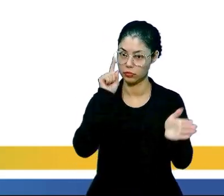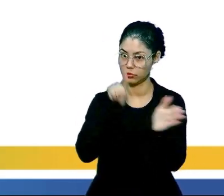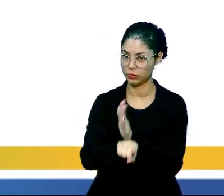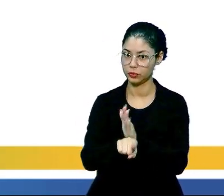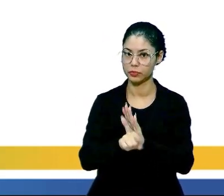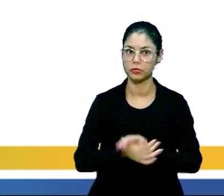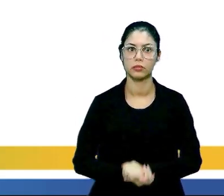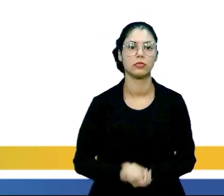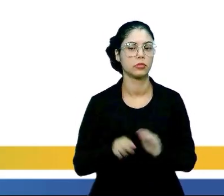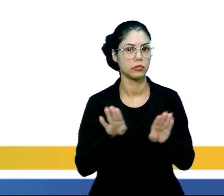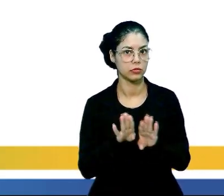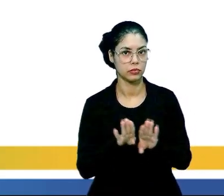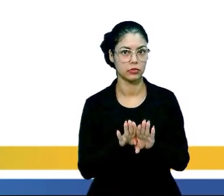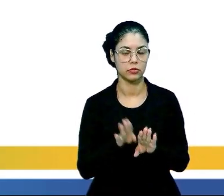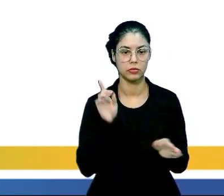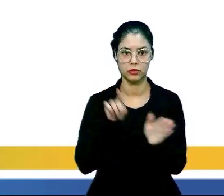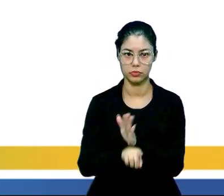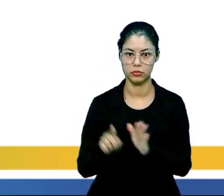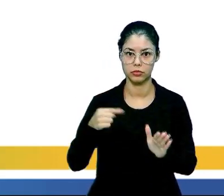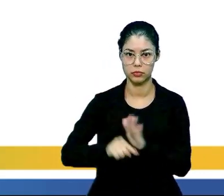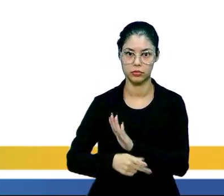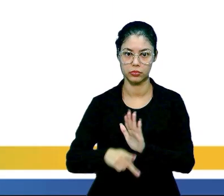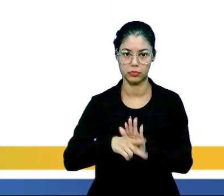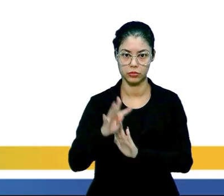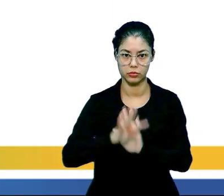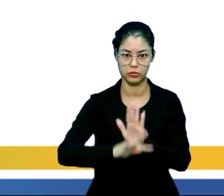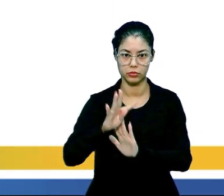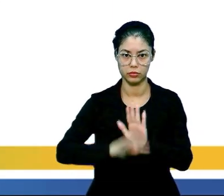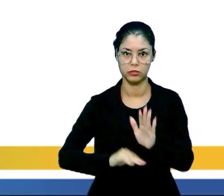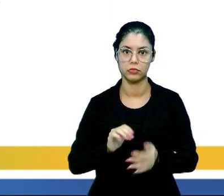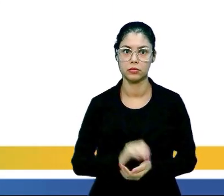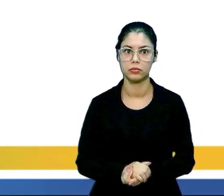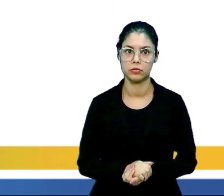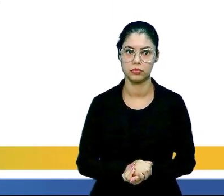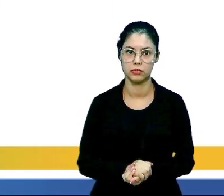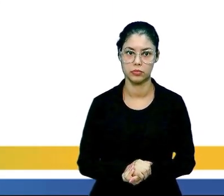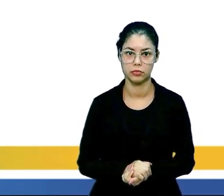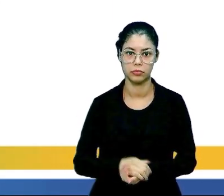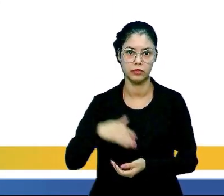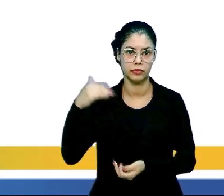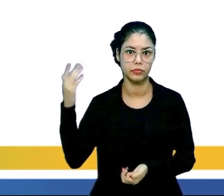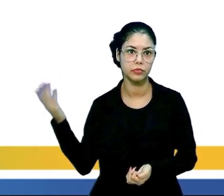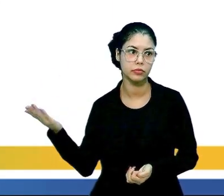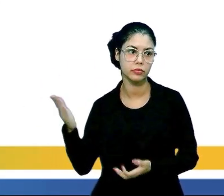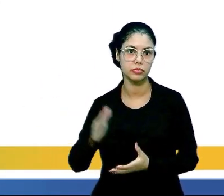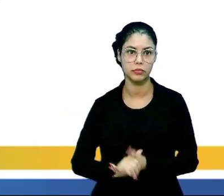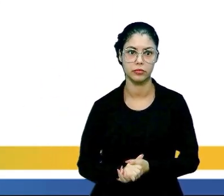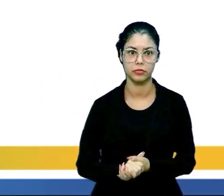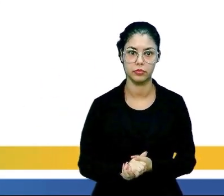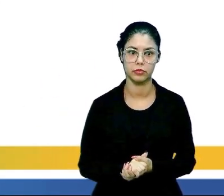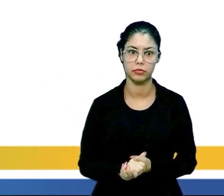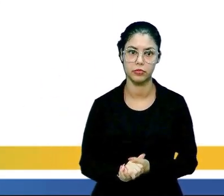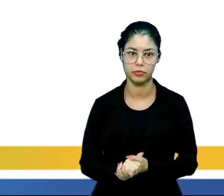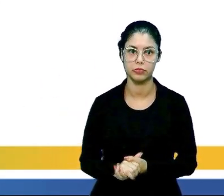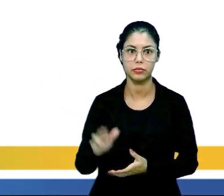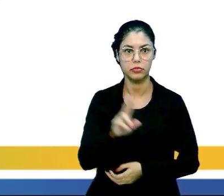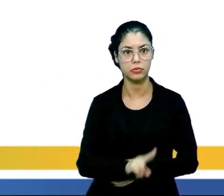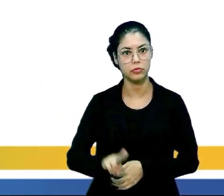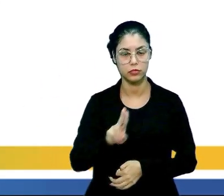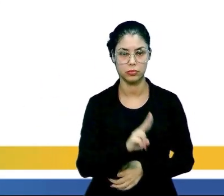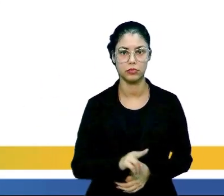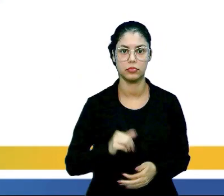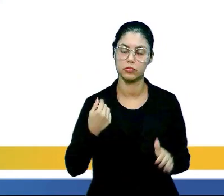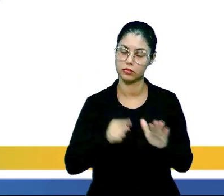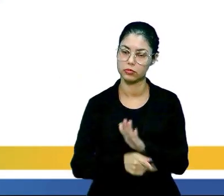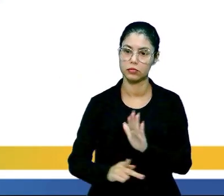questionamentos, quando nós temos uma pergunta dentro do texto. E aí nós temos as competências que foram utilizadas,